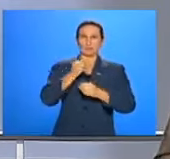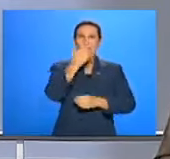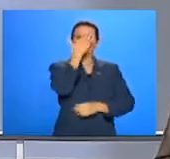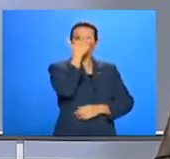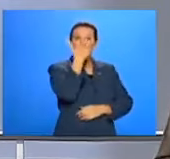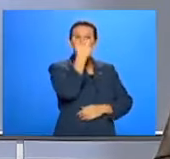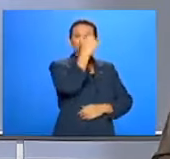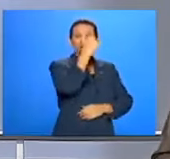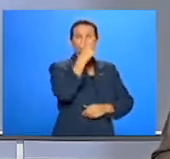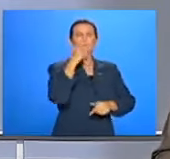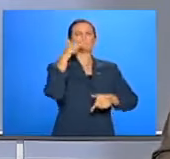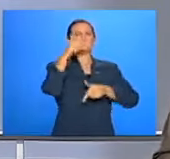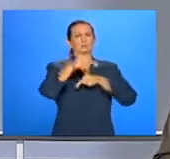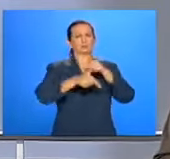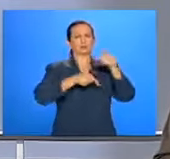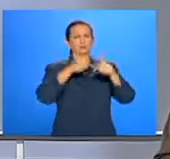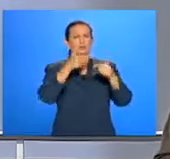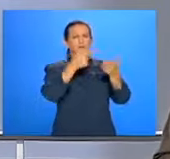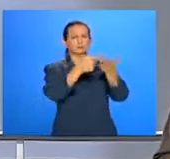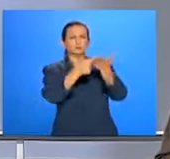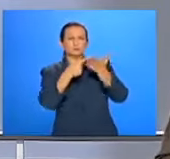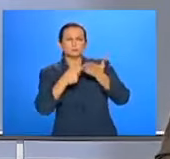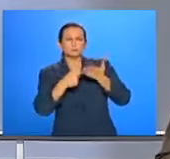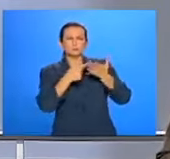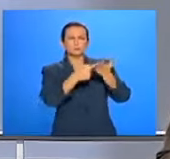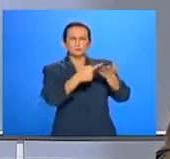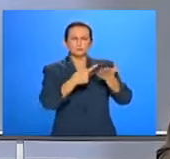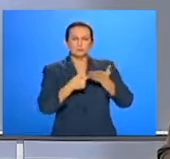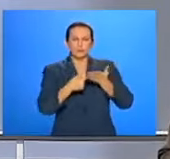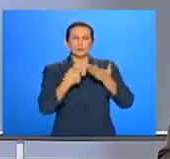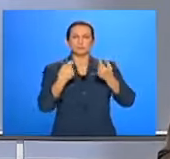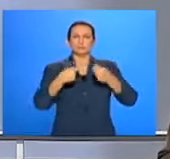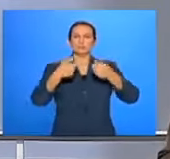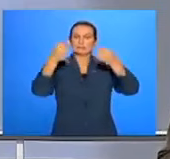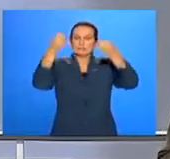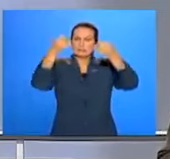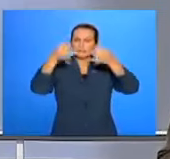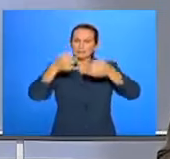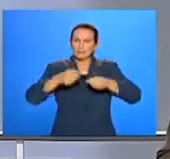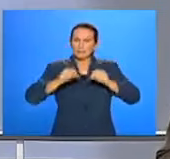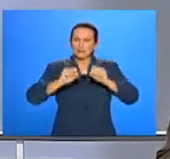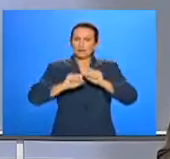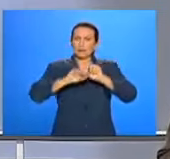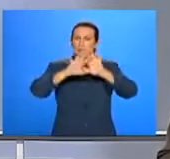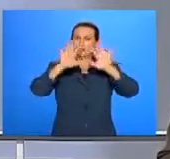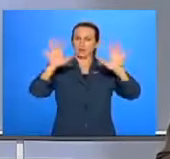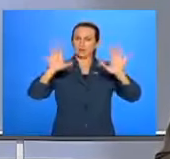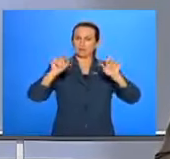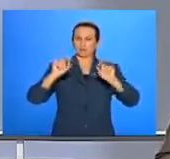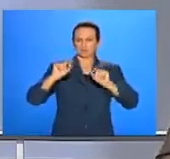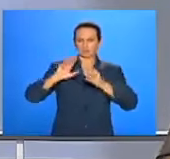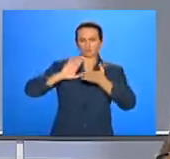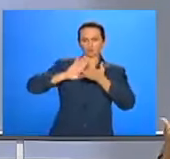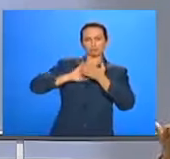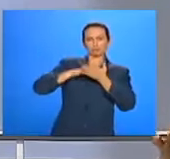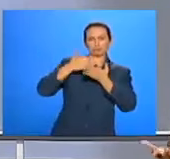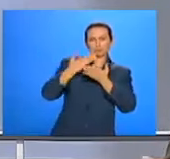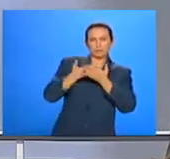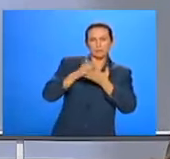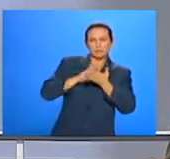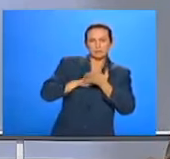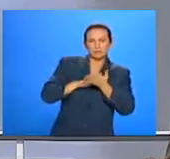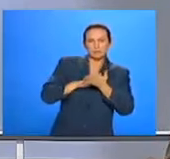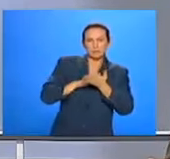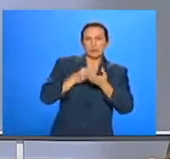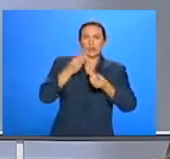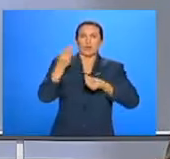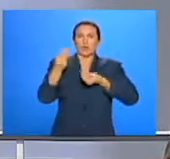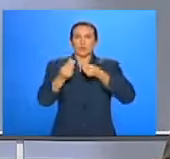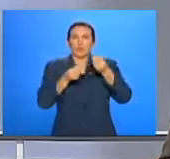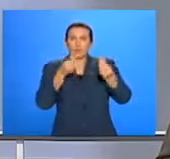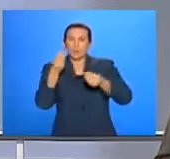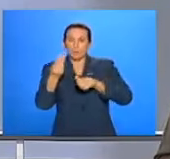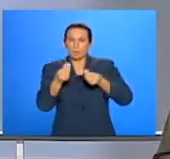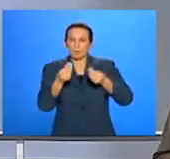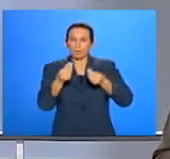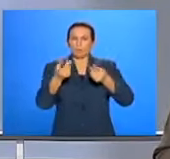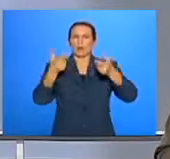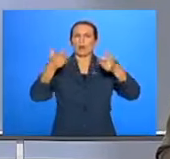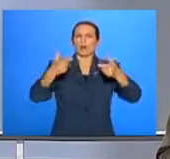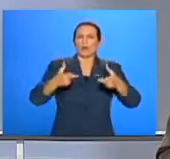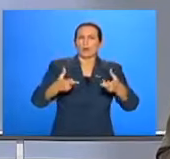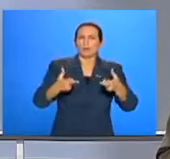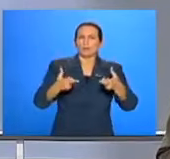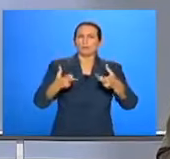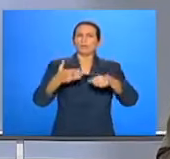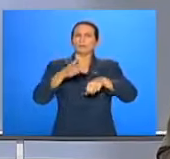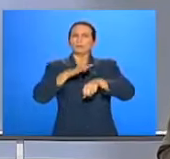É necessário ficar claro que o que será interpretado e de que forma isso vai ocorrer.